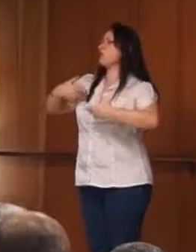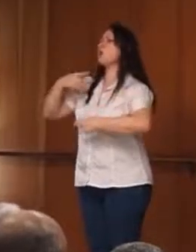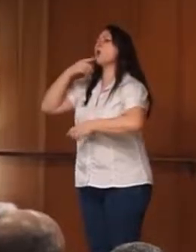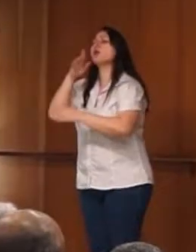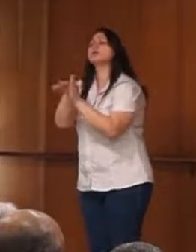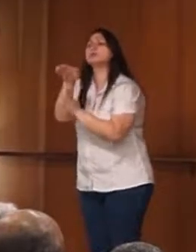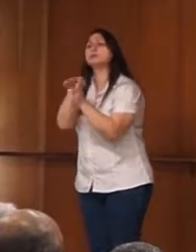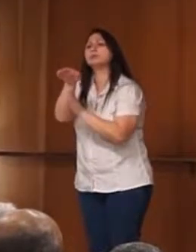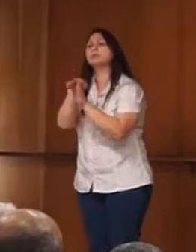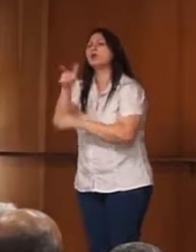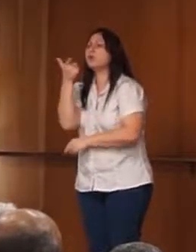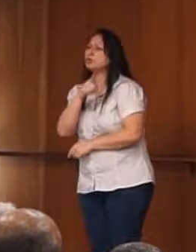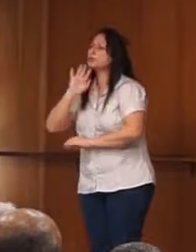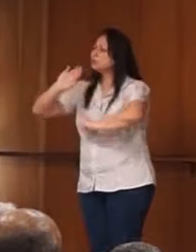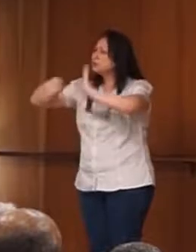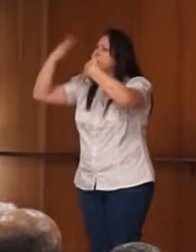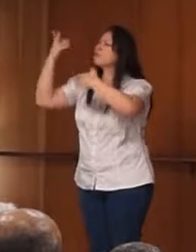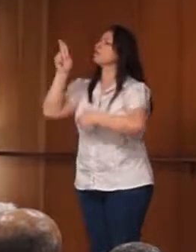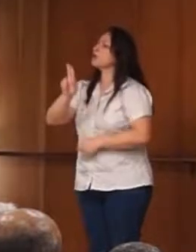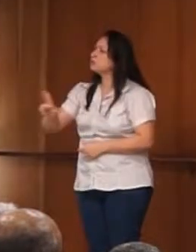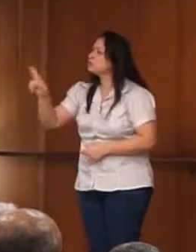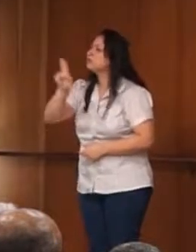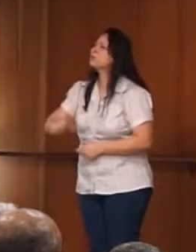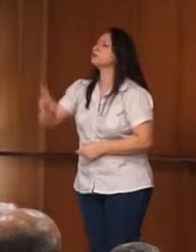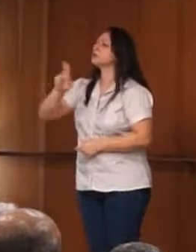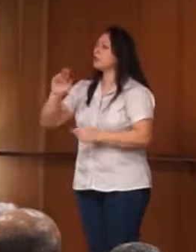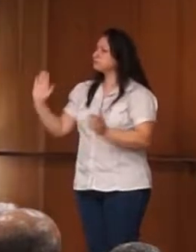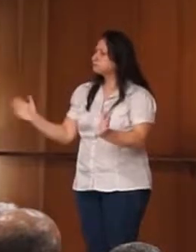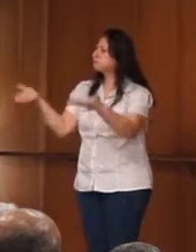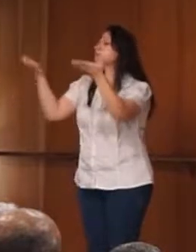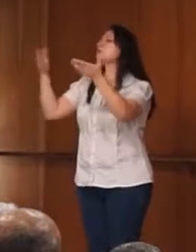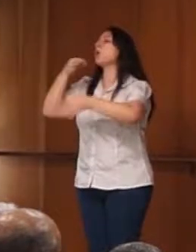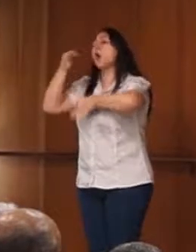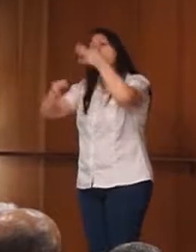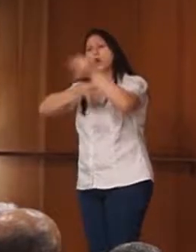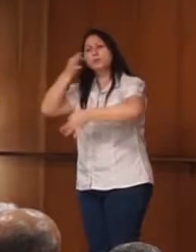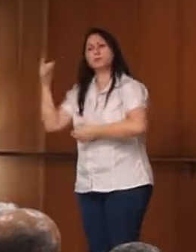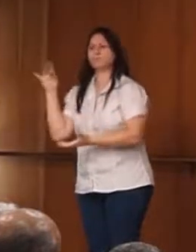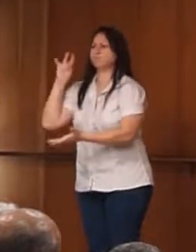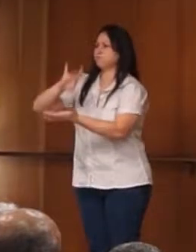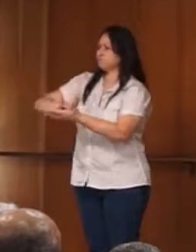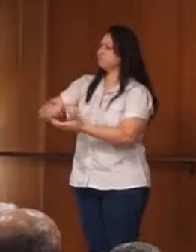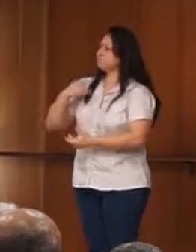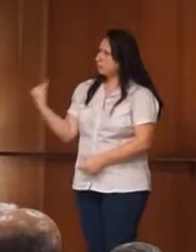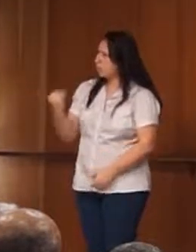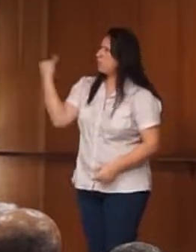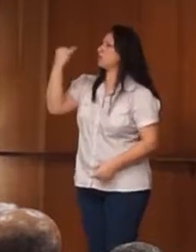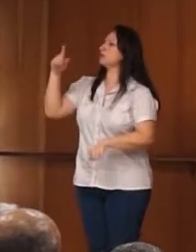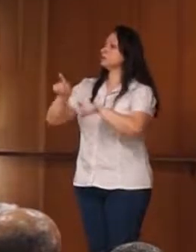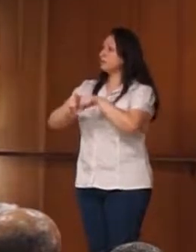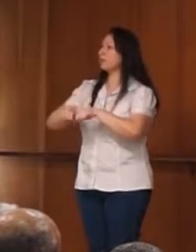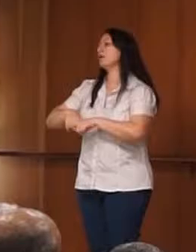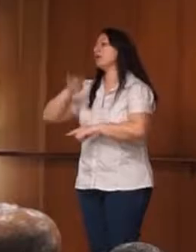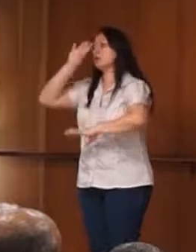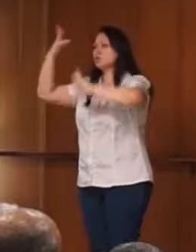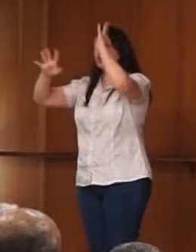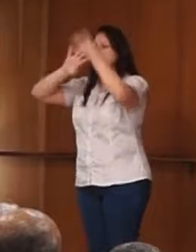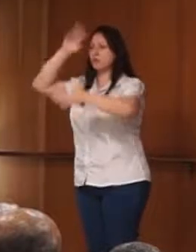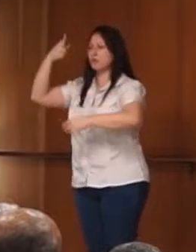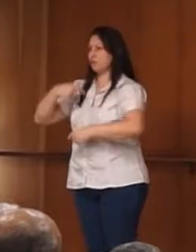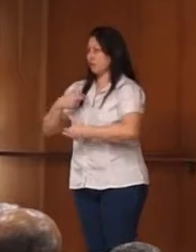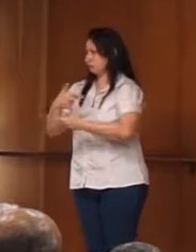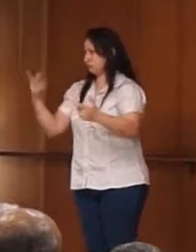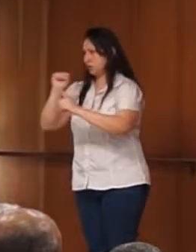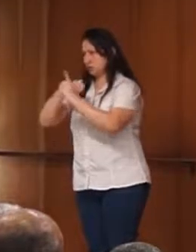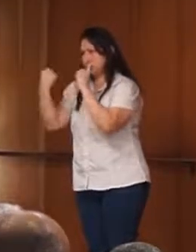sim, levar uma universidade cada vez mais rica de opiniões e, portanto, de soluções para a sociedade. Nesse sentido, queria